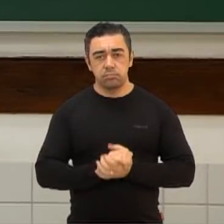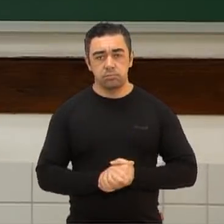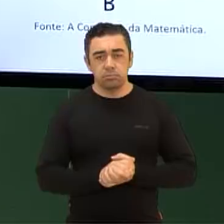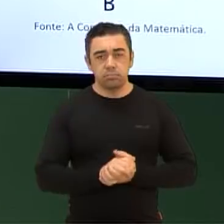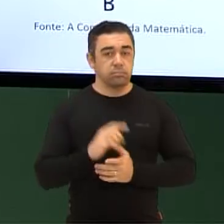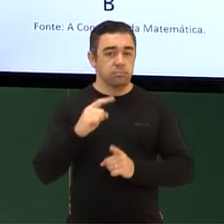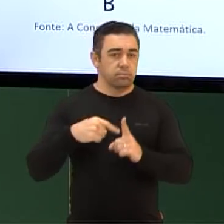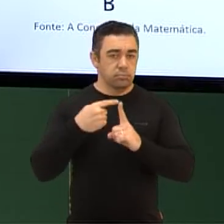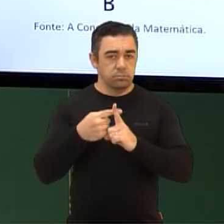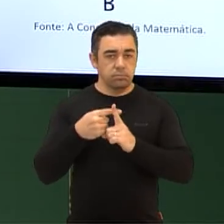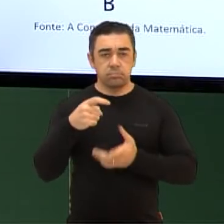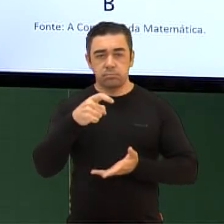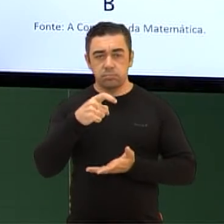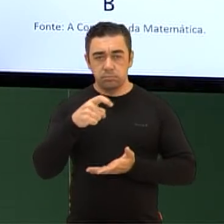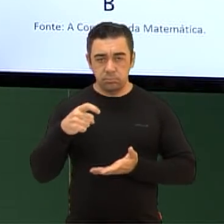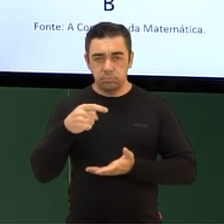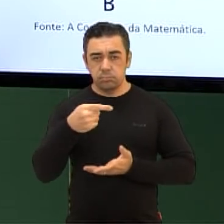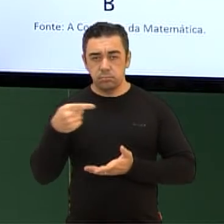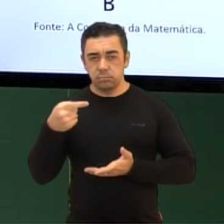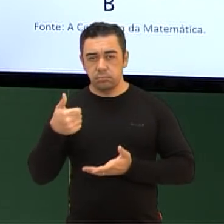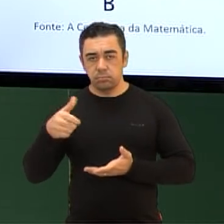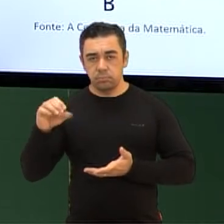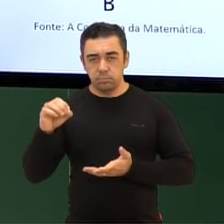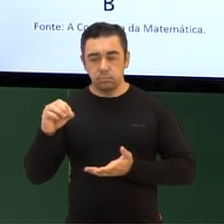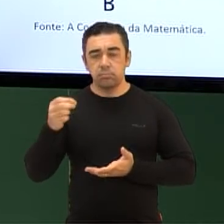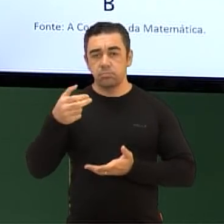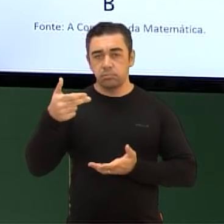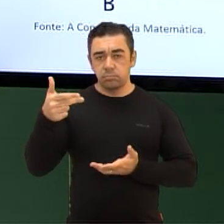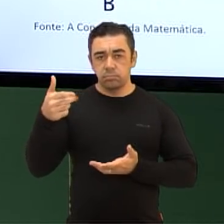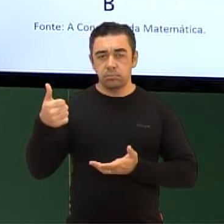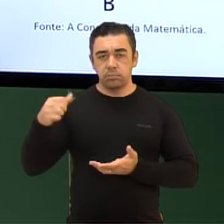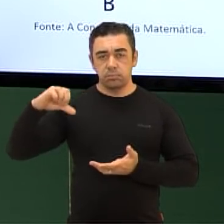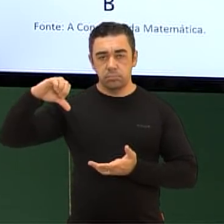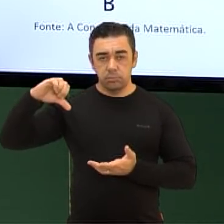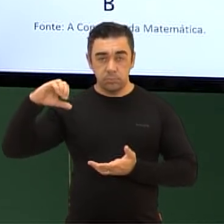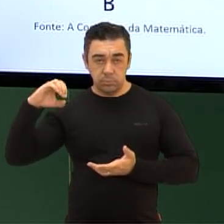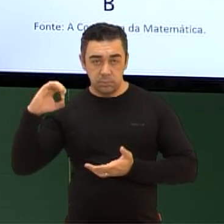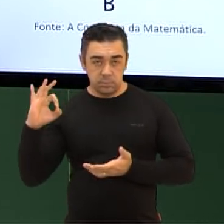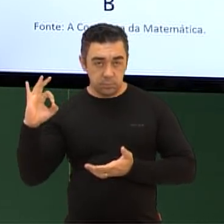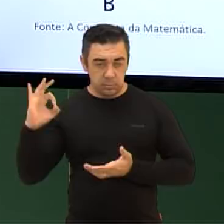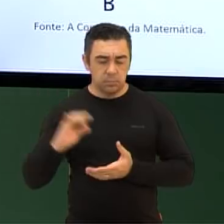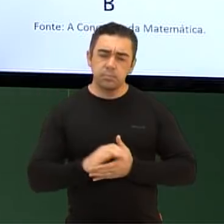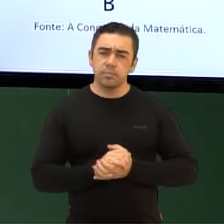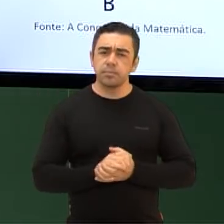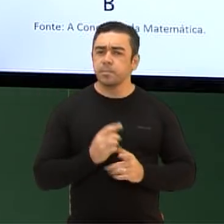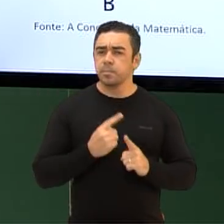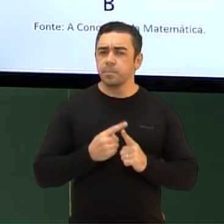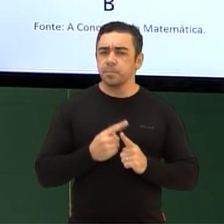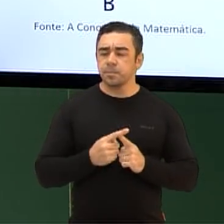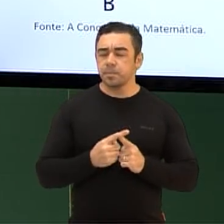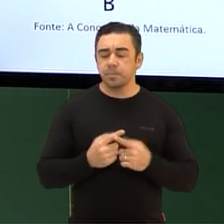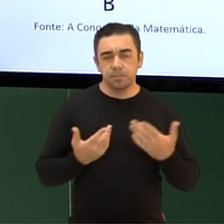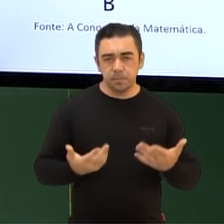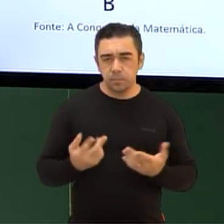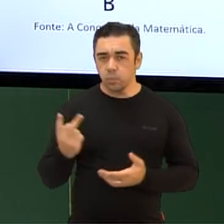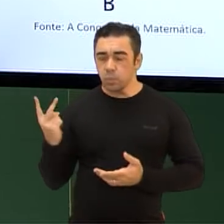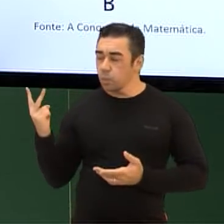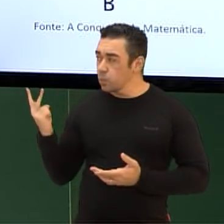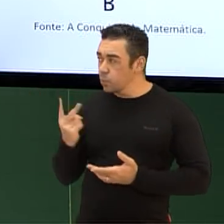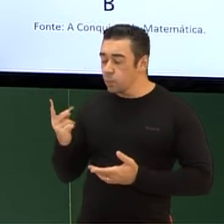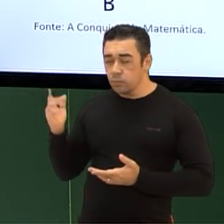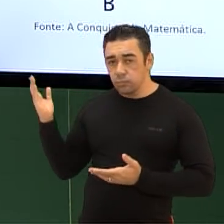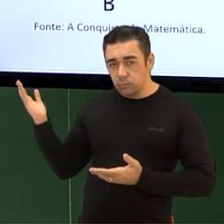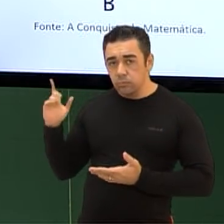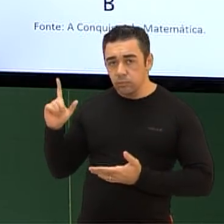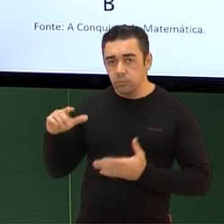ângulo x menos 10 igual a 90 graus. Por que igual a 90 graus? Porque os dois juntos formam um